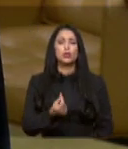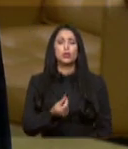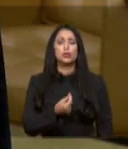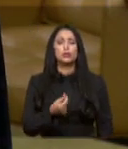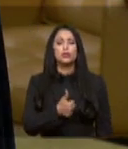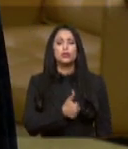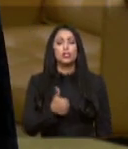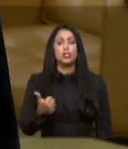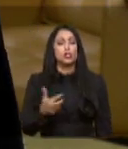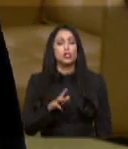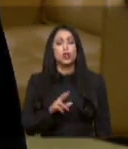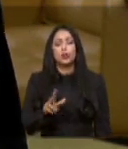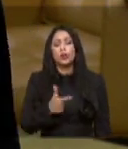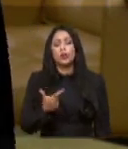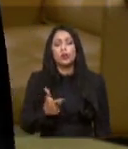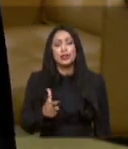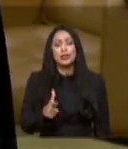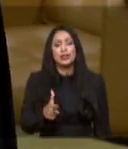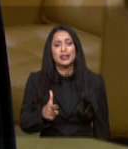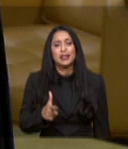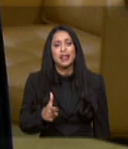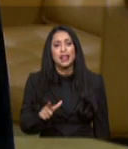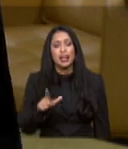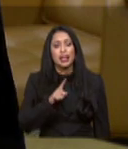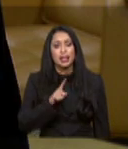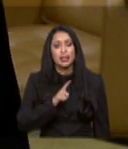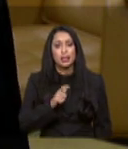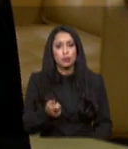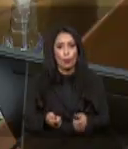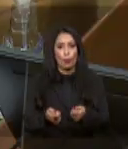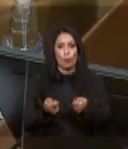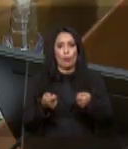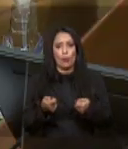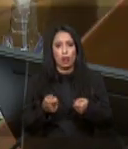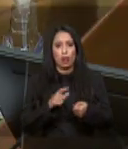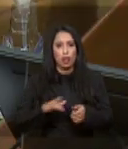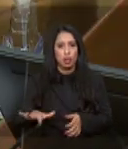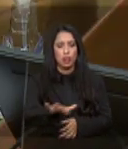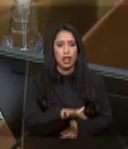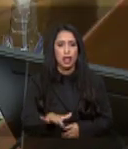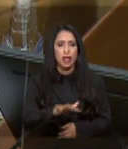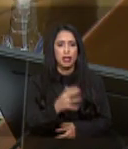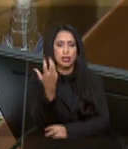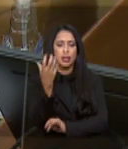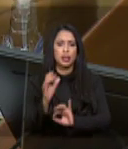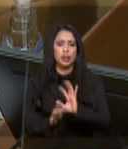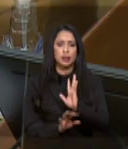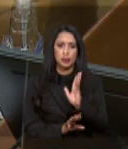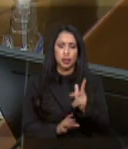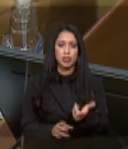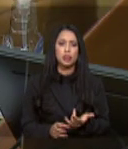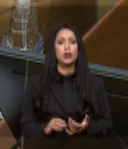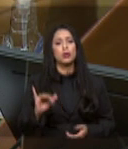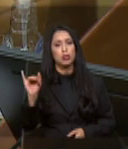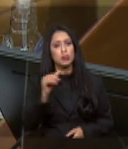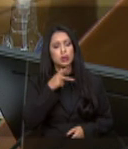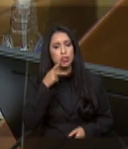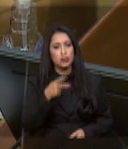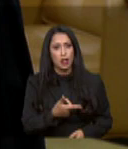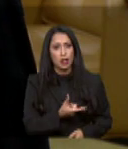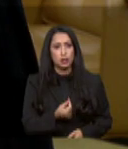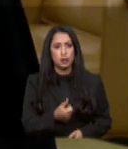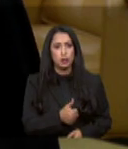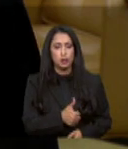2021 não houve qualquer contingenciamento imposto à área ambiental. É muito bom que se diga, em